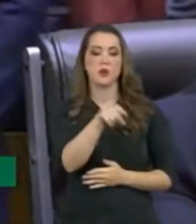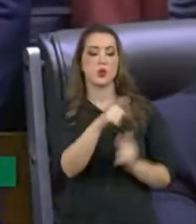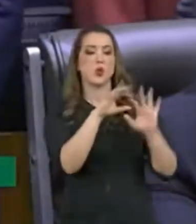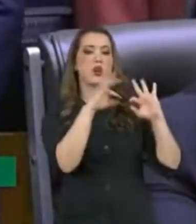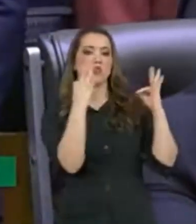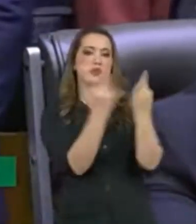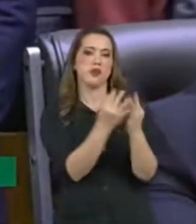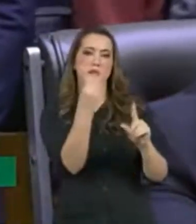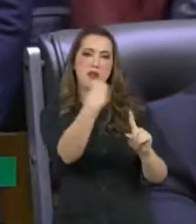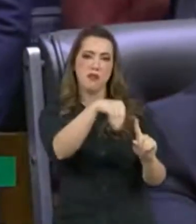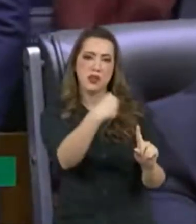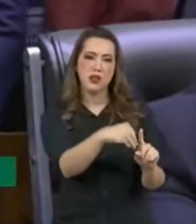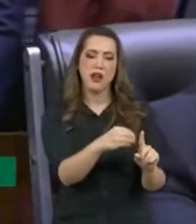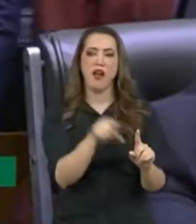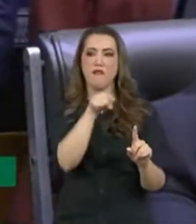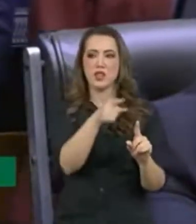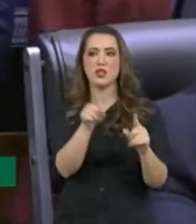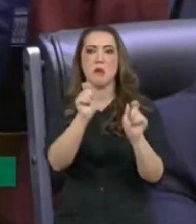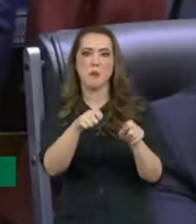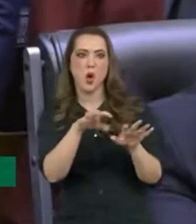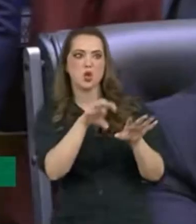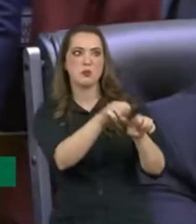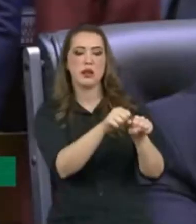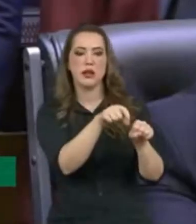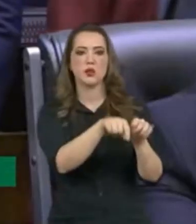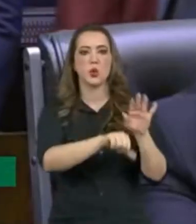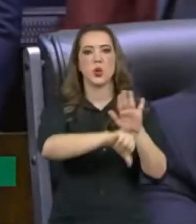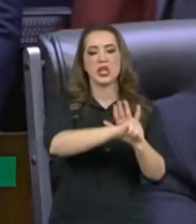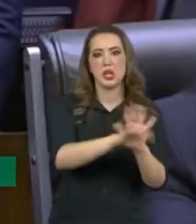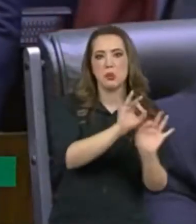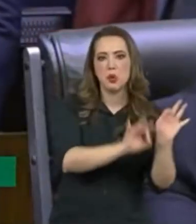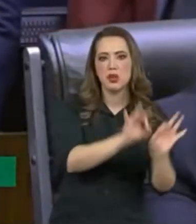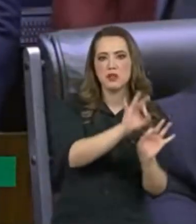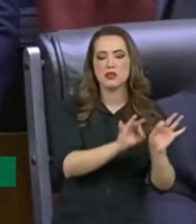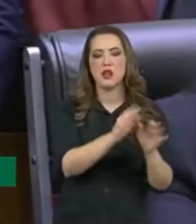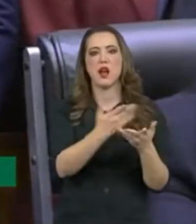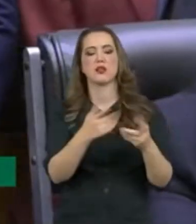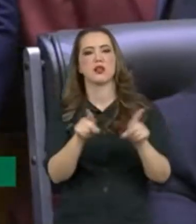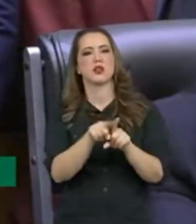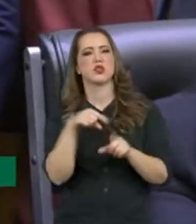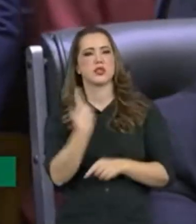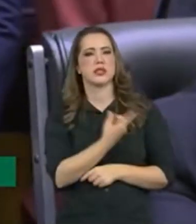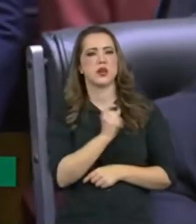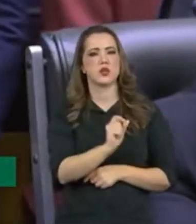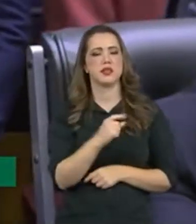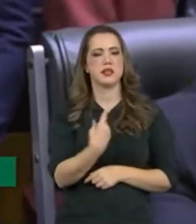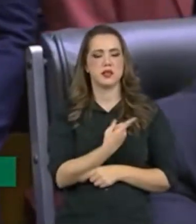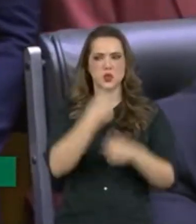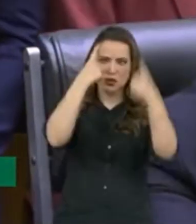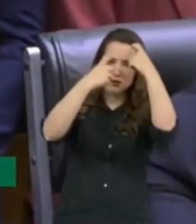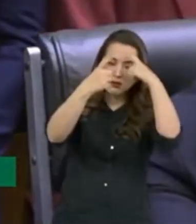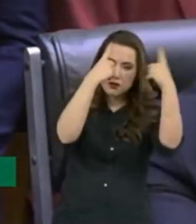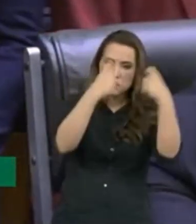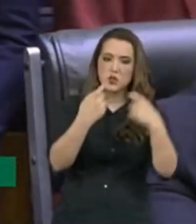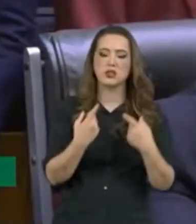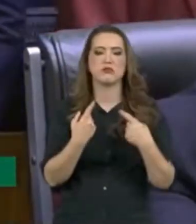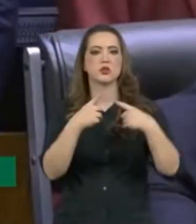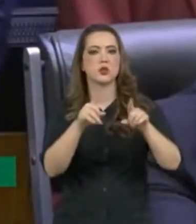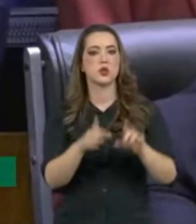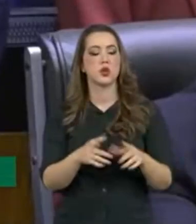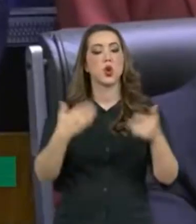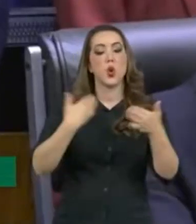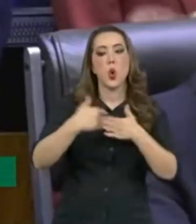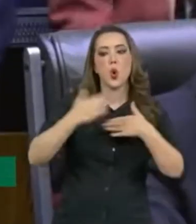vulneráveis, ao crime organizado, às milícias e à violência. Venha ela de onde